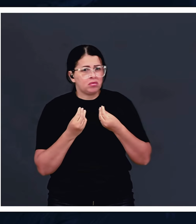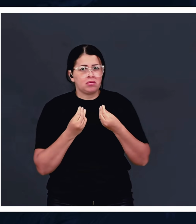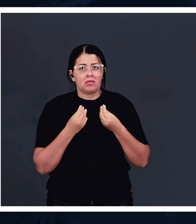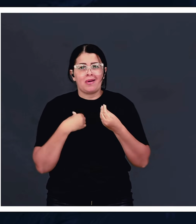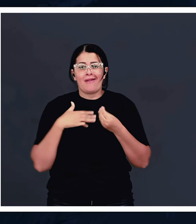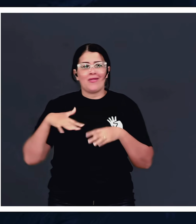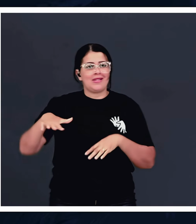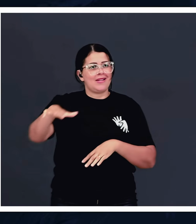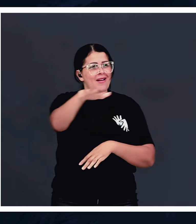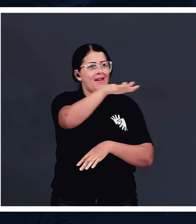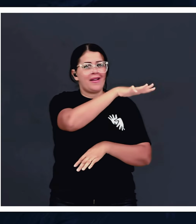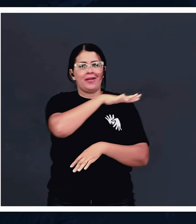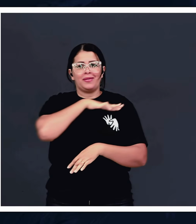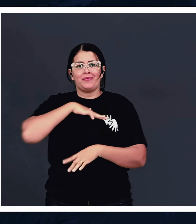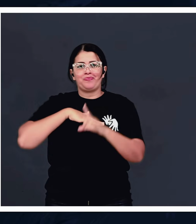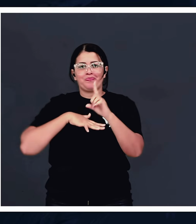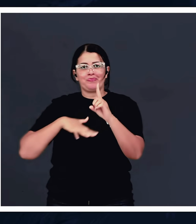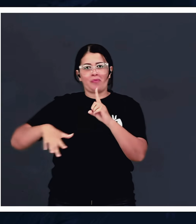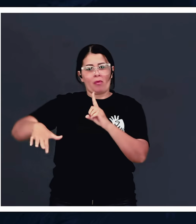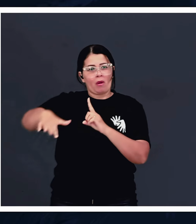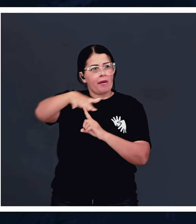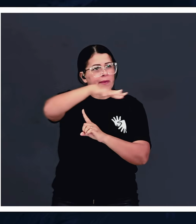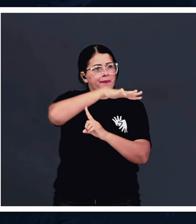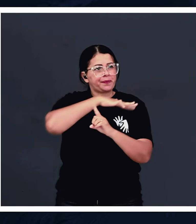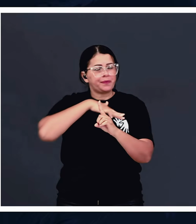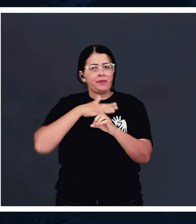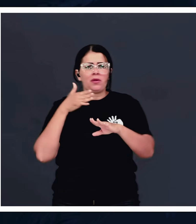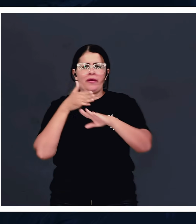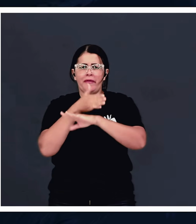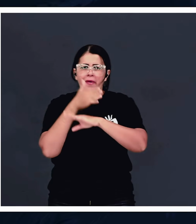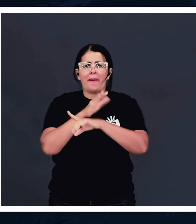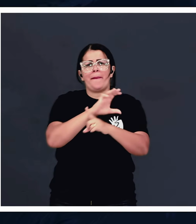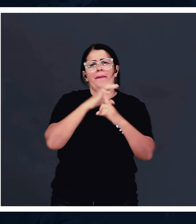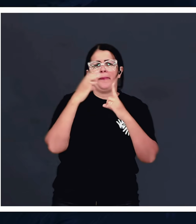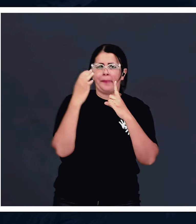no meio da igreja, vindo a todos os cultos,